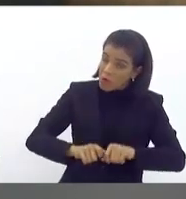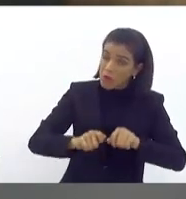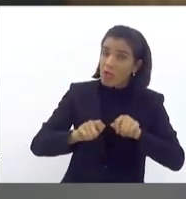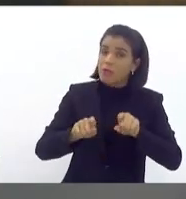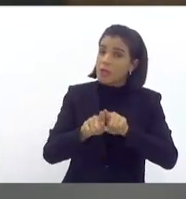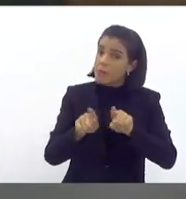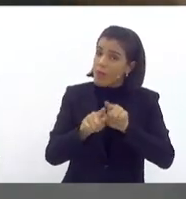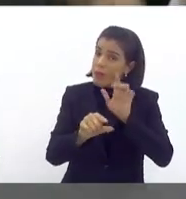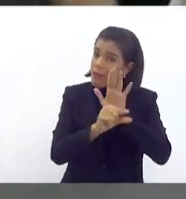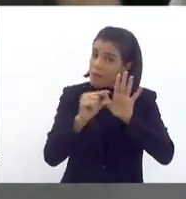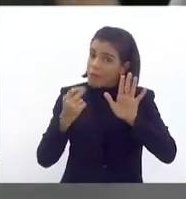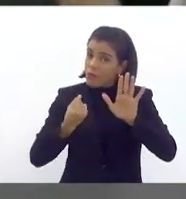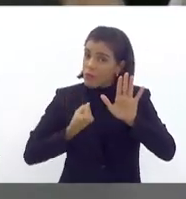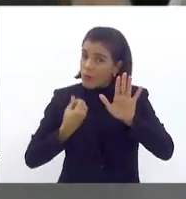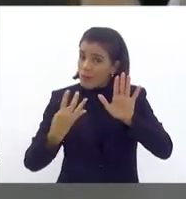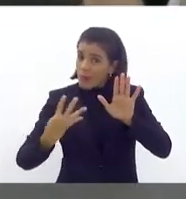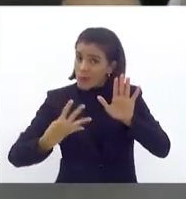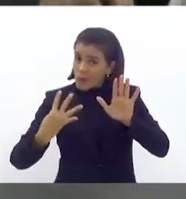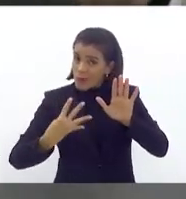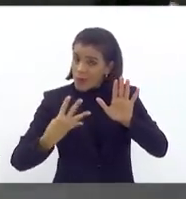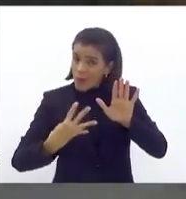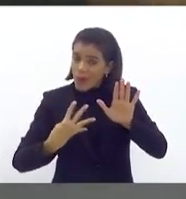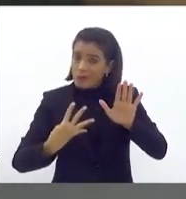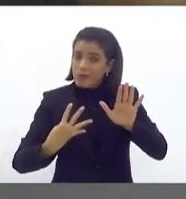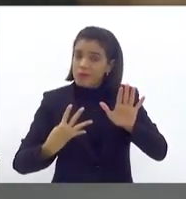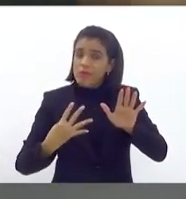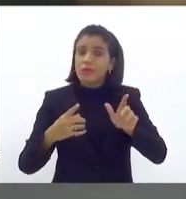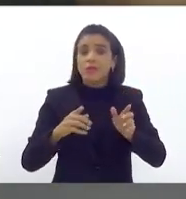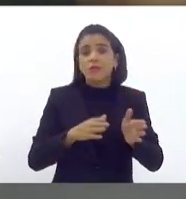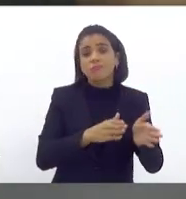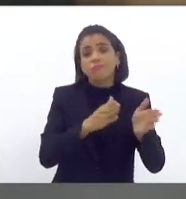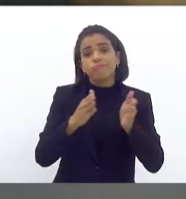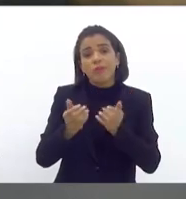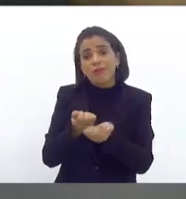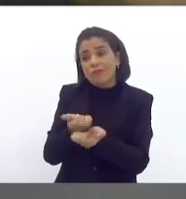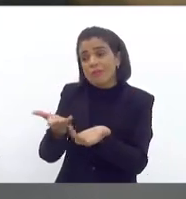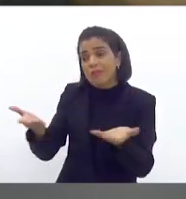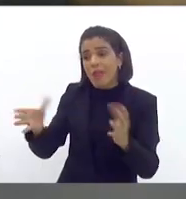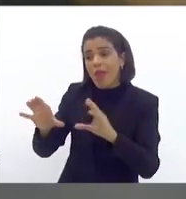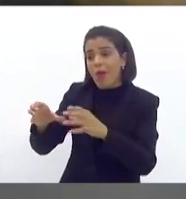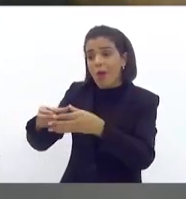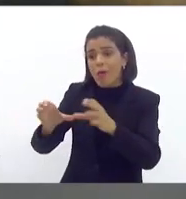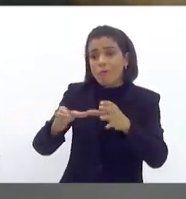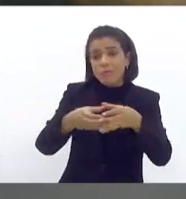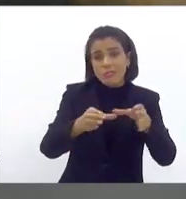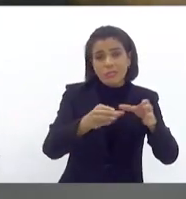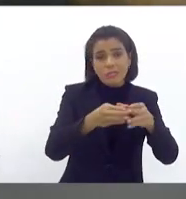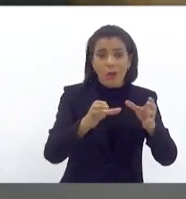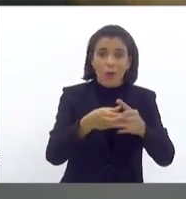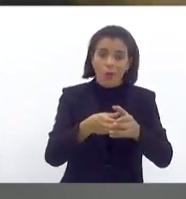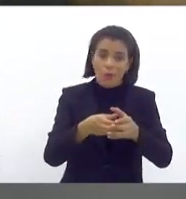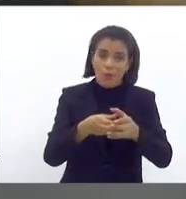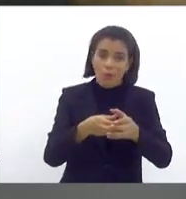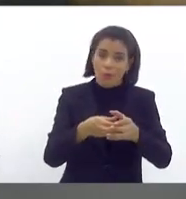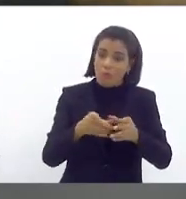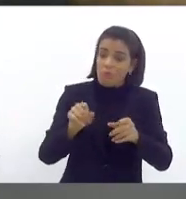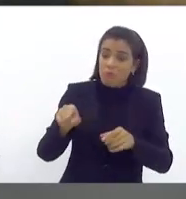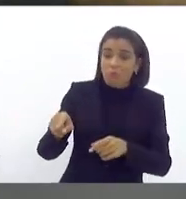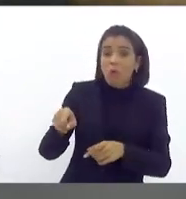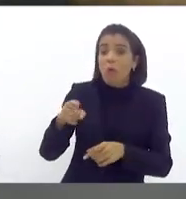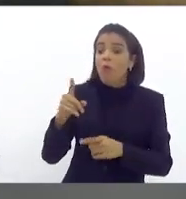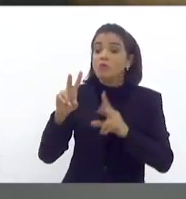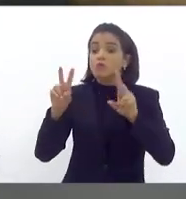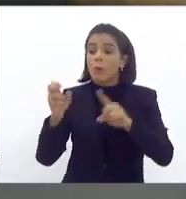a emenda 4 supressiva, e passe para as comissões temáticas discutir o mérito